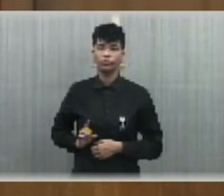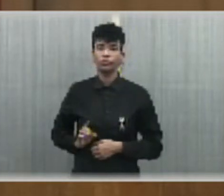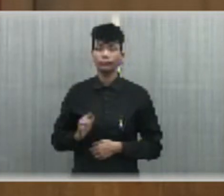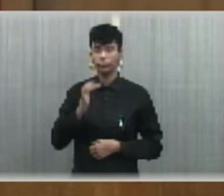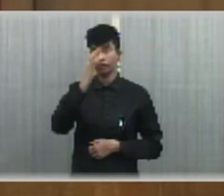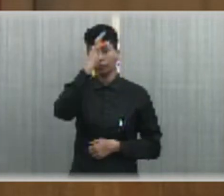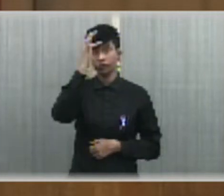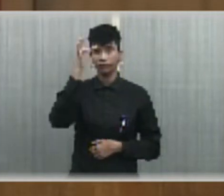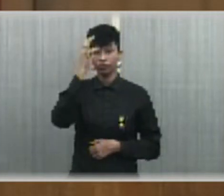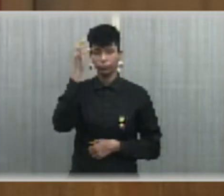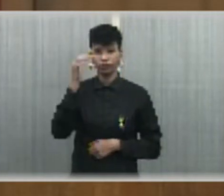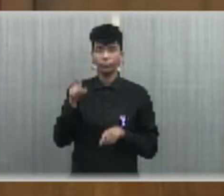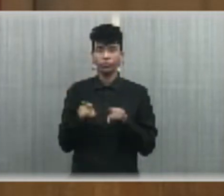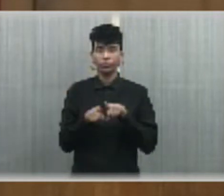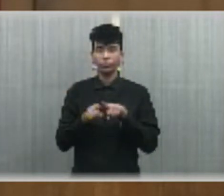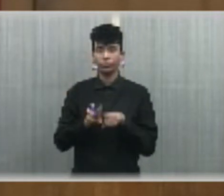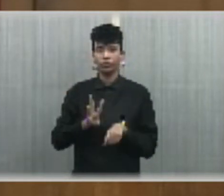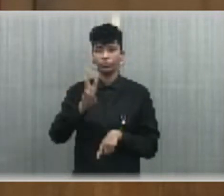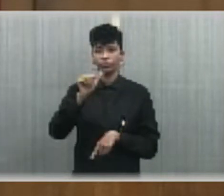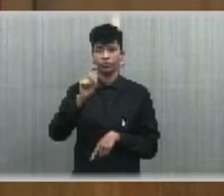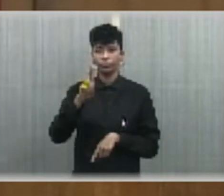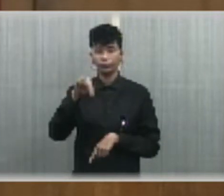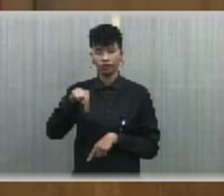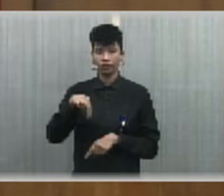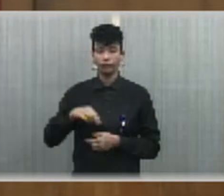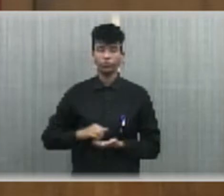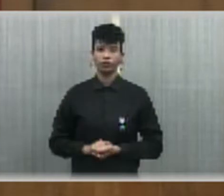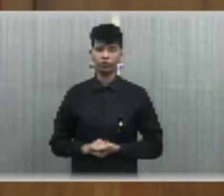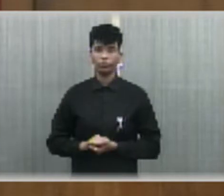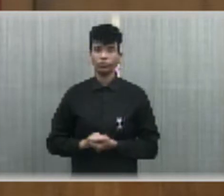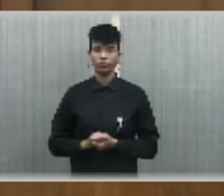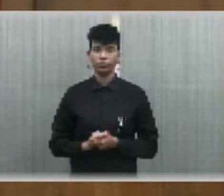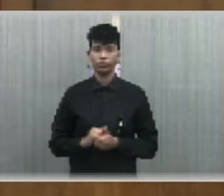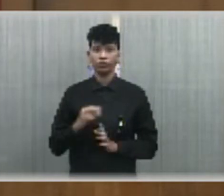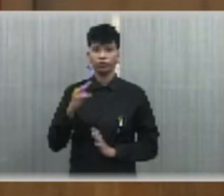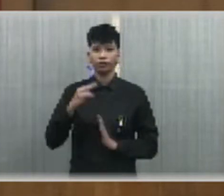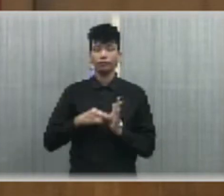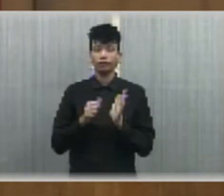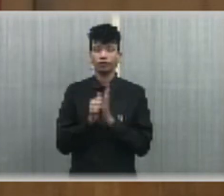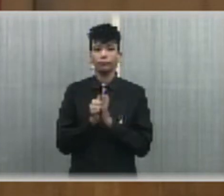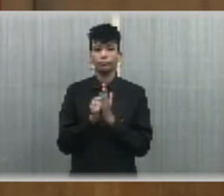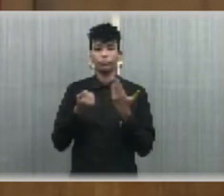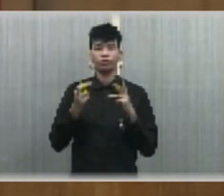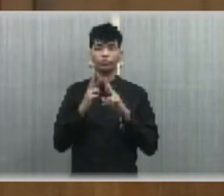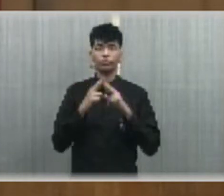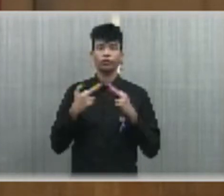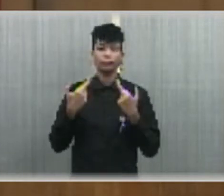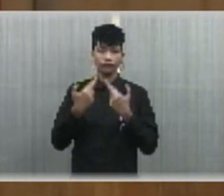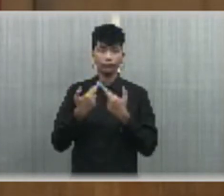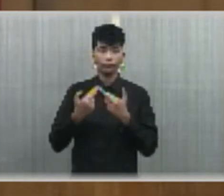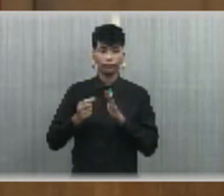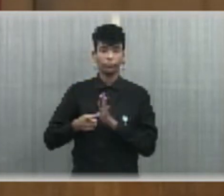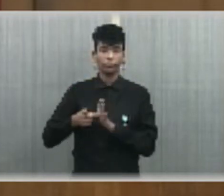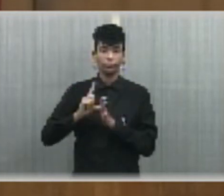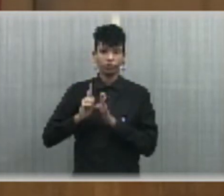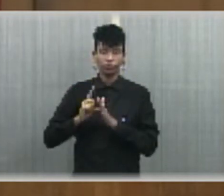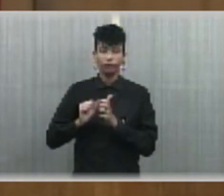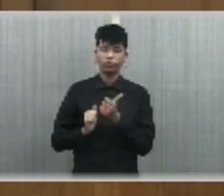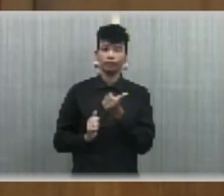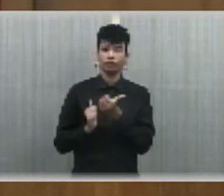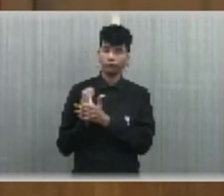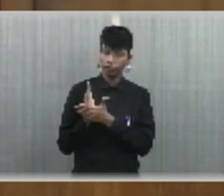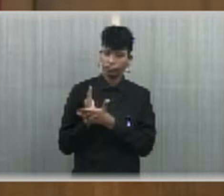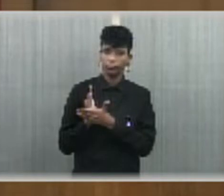Franzé Silva e Varton Lacerda. Pequeno expediente. Constou a leitura da ata da sessão anterior, que foi